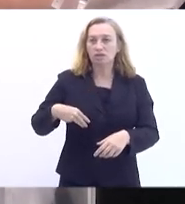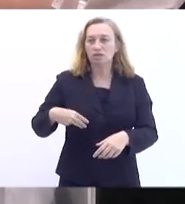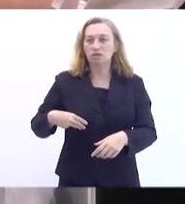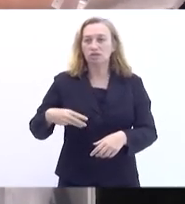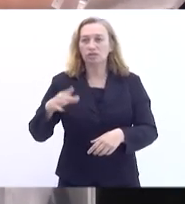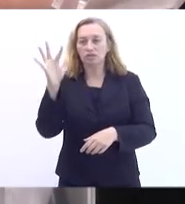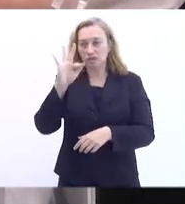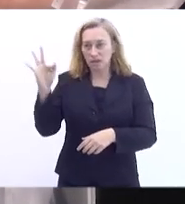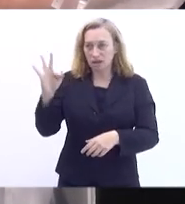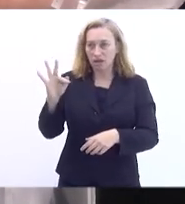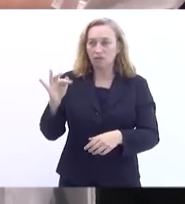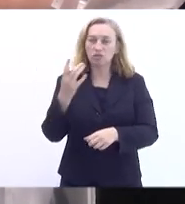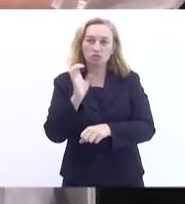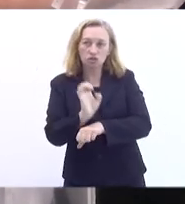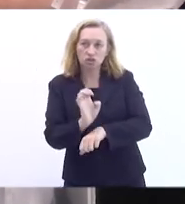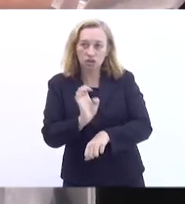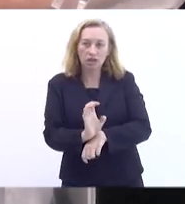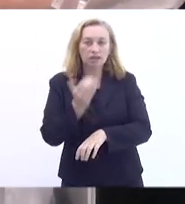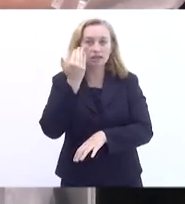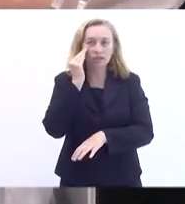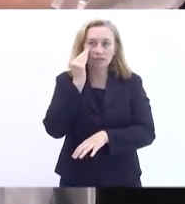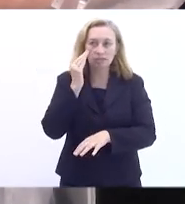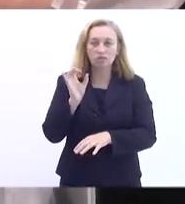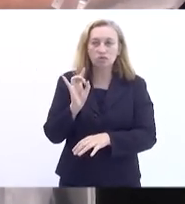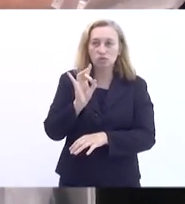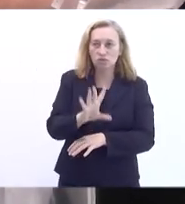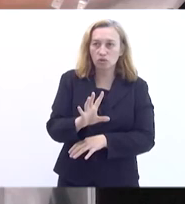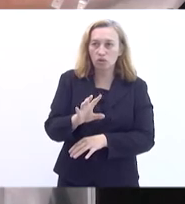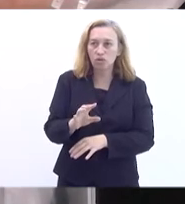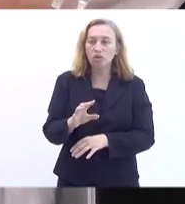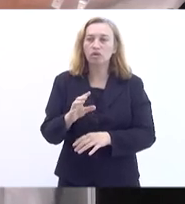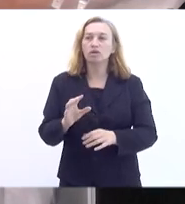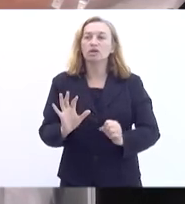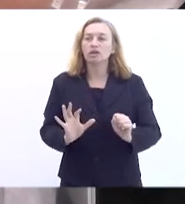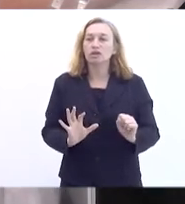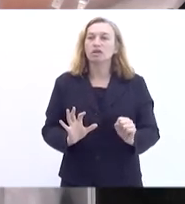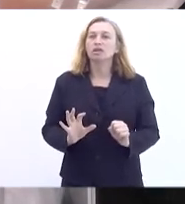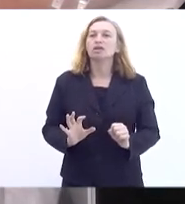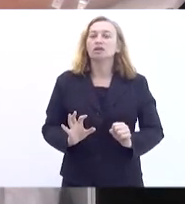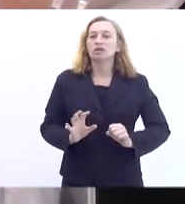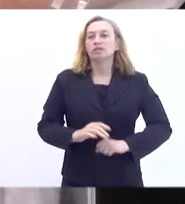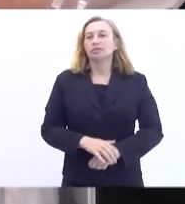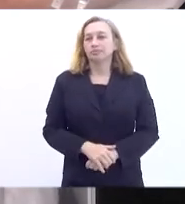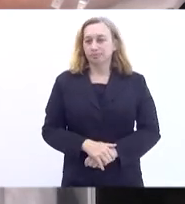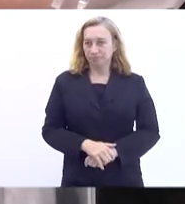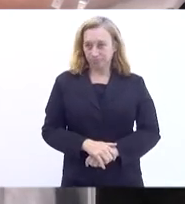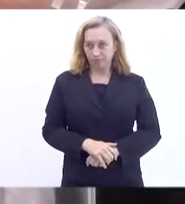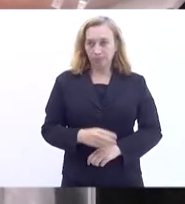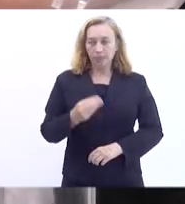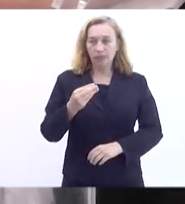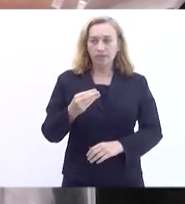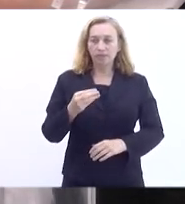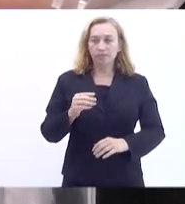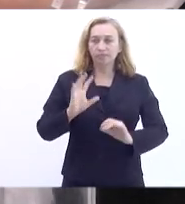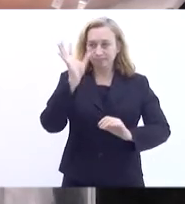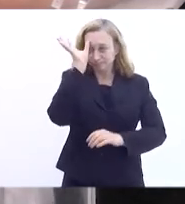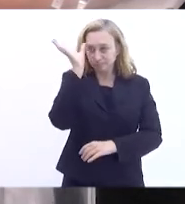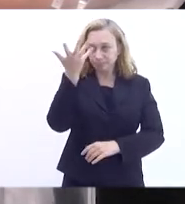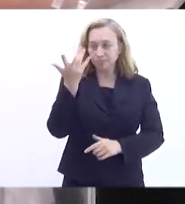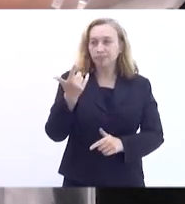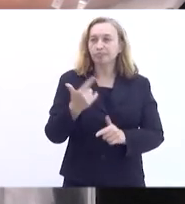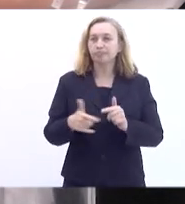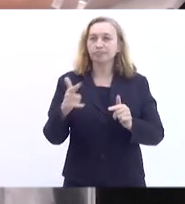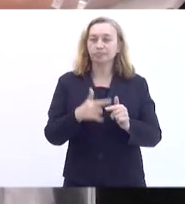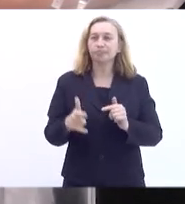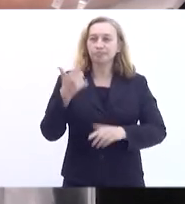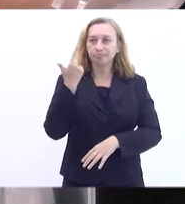Ministério Público Federal que compacto as esse entendimento em ações de mandado de segurança que a gente também petrou para tentar solucionar e é